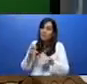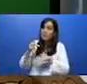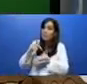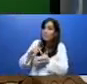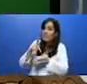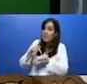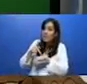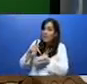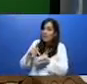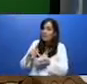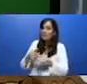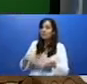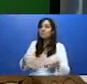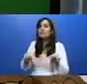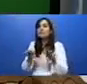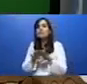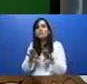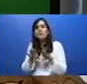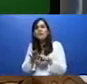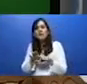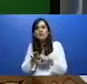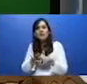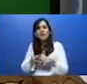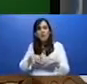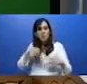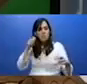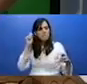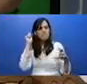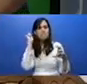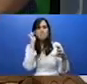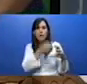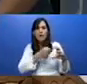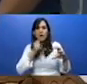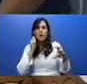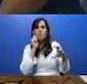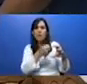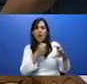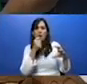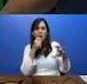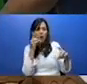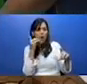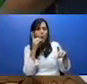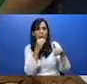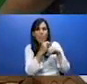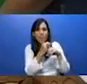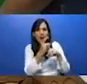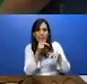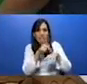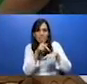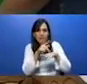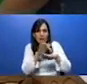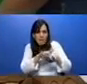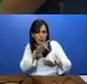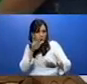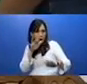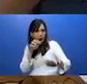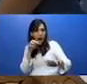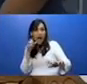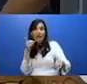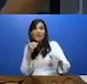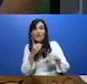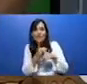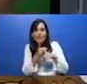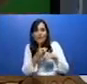em mineradoras, tá? Eles estão trabalhando lá em busca de minério e às vezes acabam encontrando um fóssil de um animal. E o